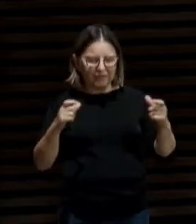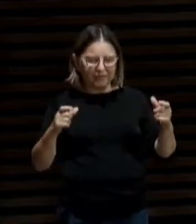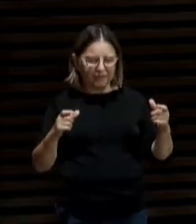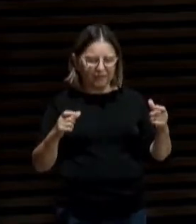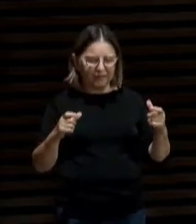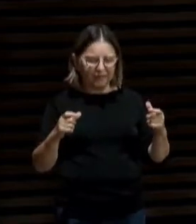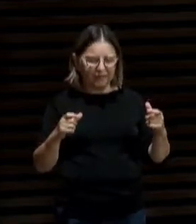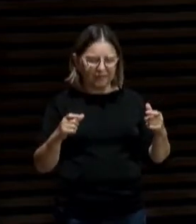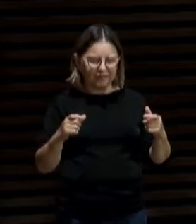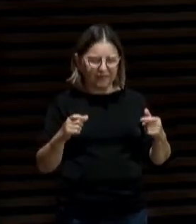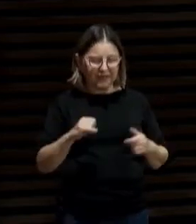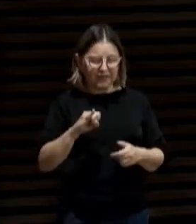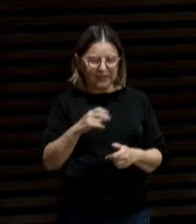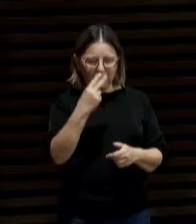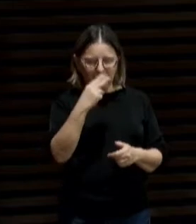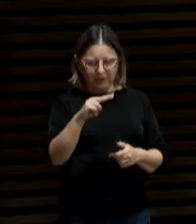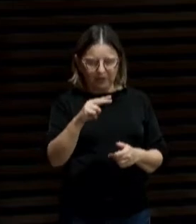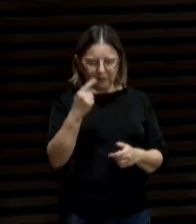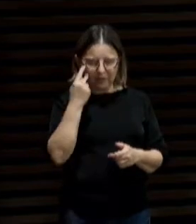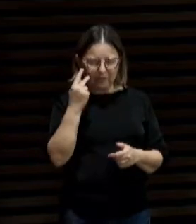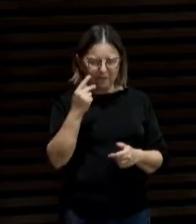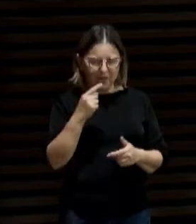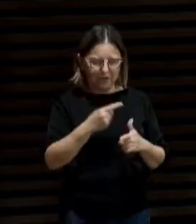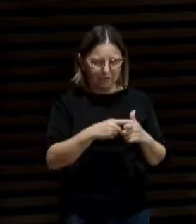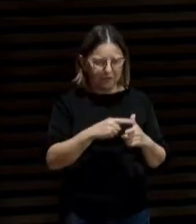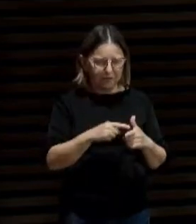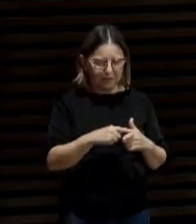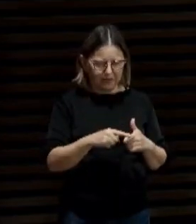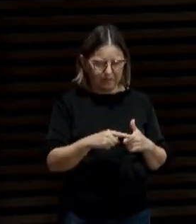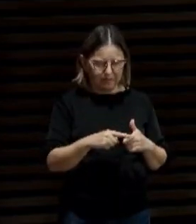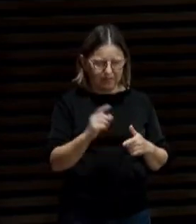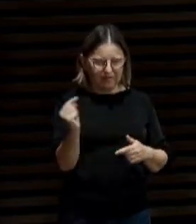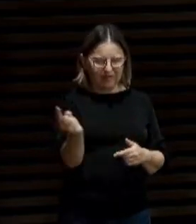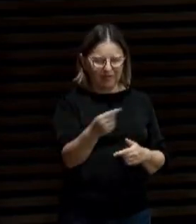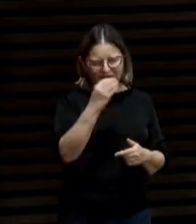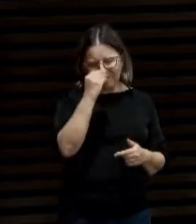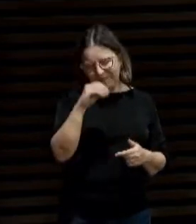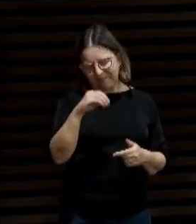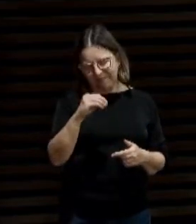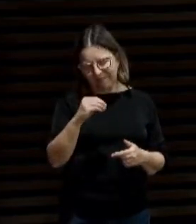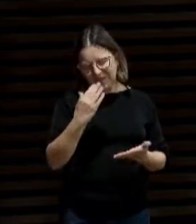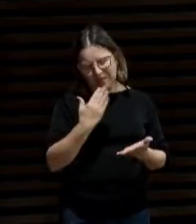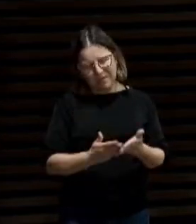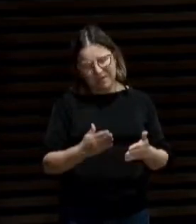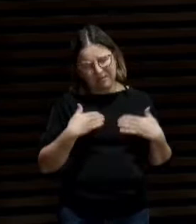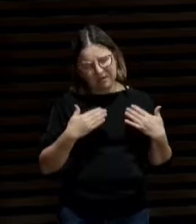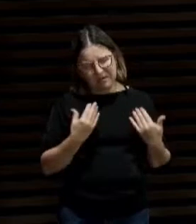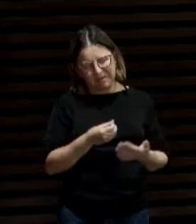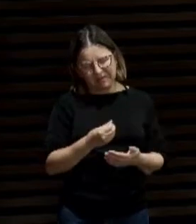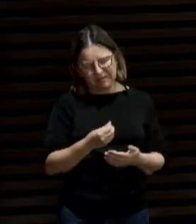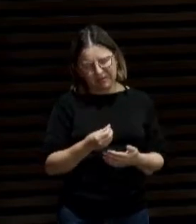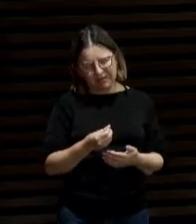para as circunstâncias, Senhor, nós constantemente nos desanimamos e perdemos a alegria de viver. E